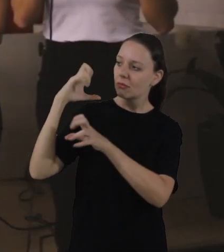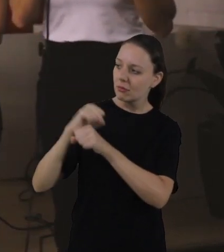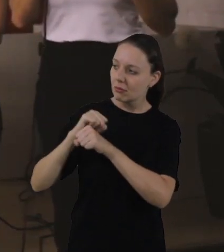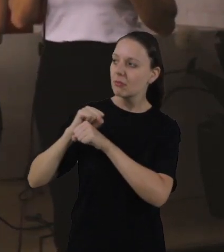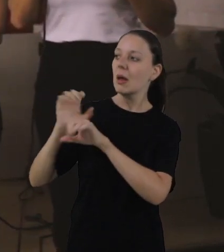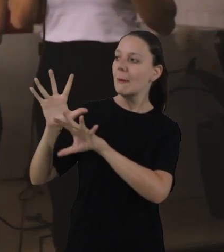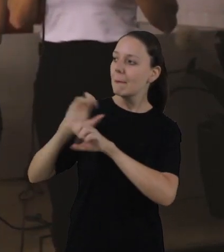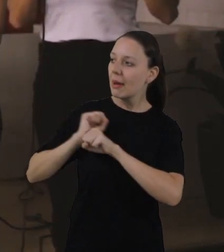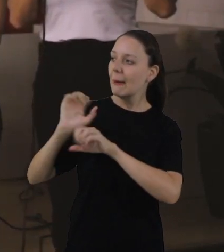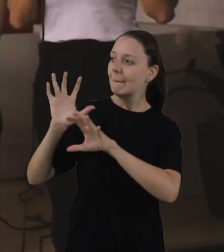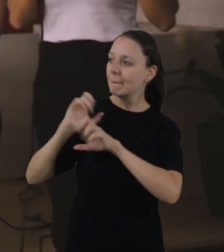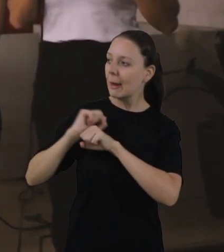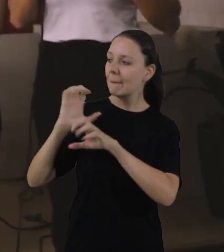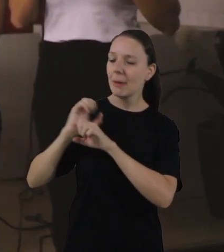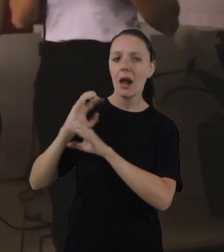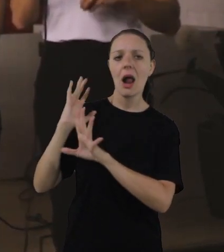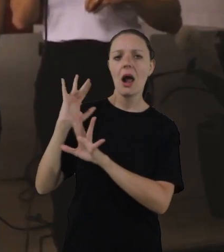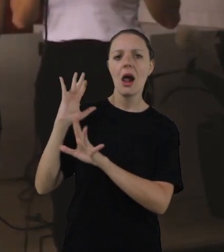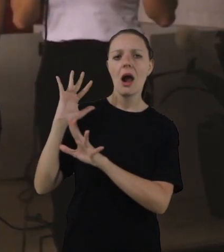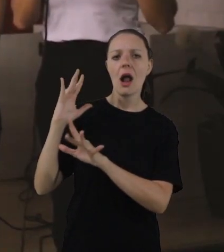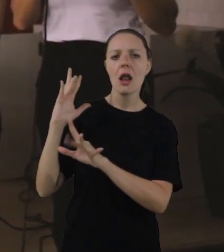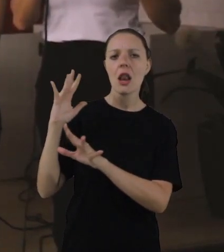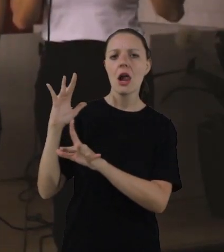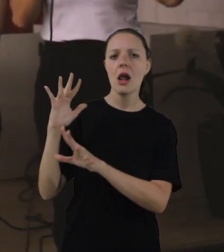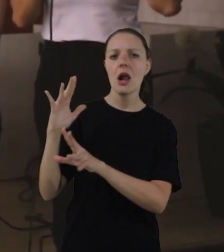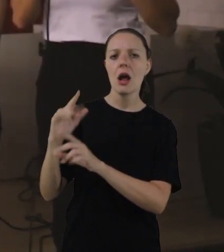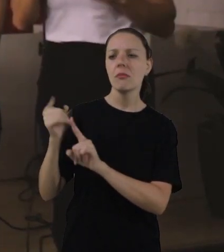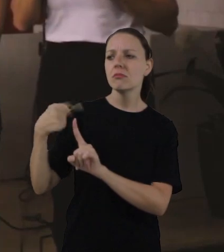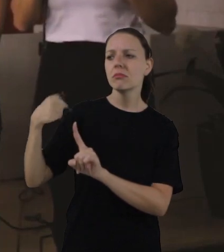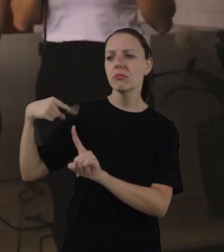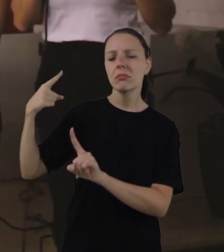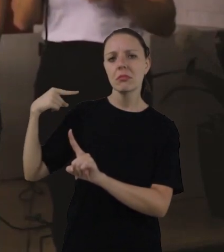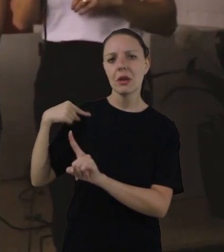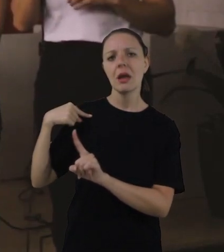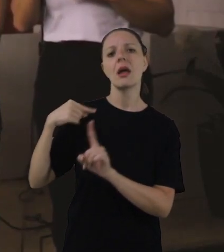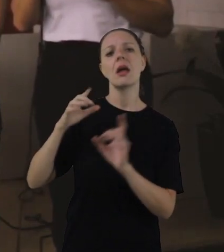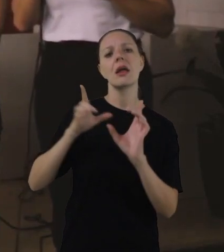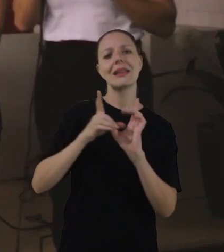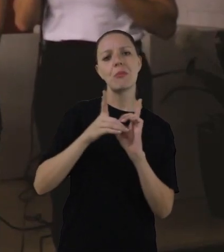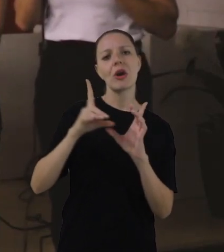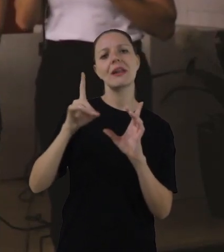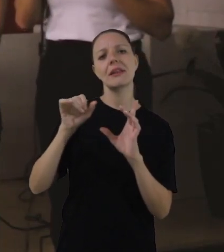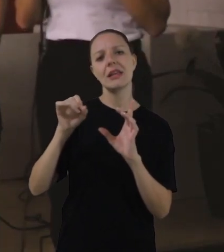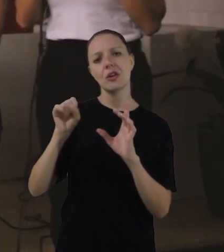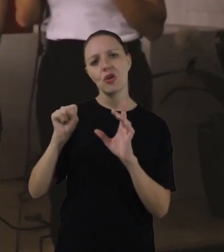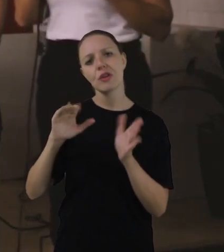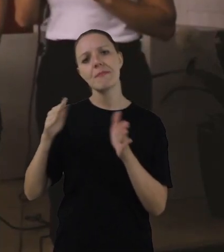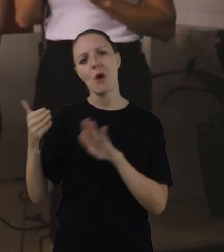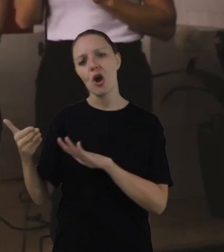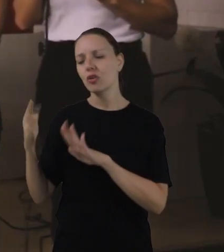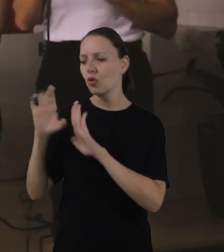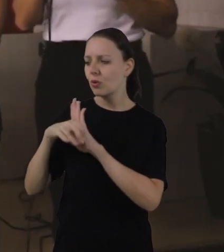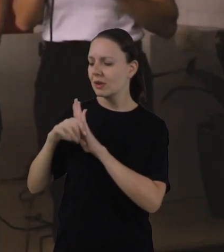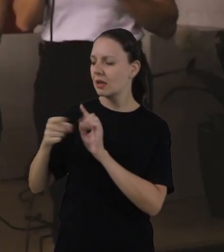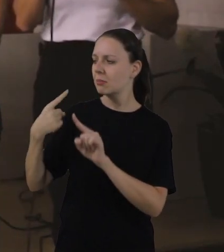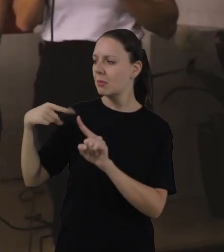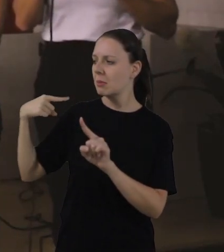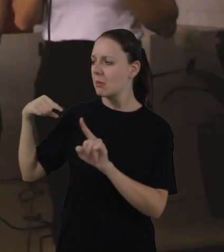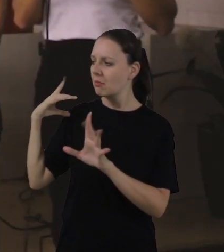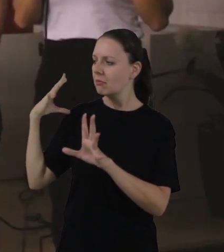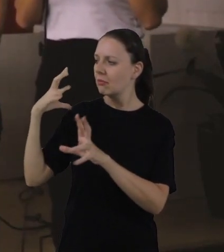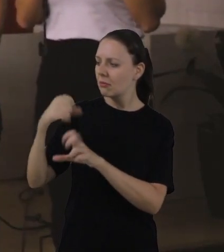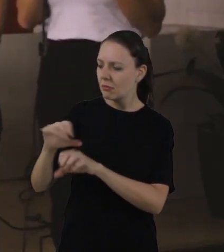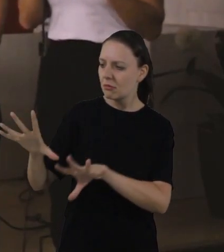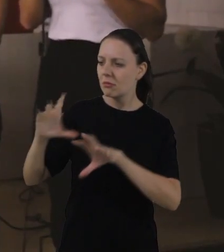E buscar, nos nossos ancestrais, na história, na democracia dos mortos, esses conceitos, né? Achei fantástico trazer